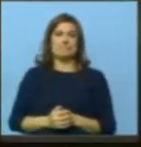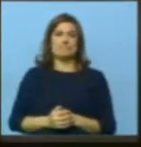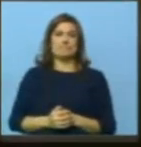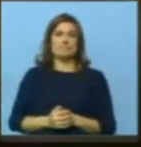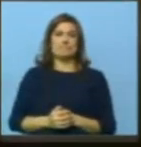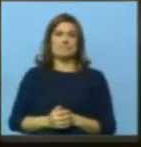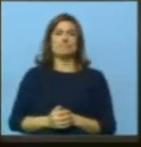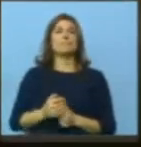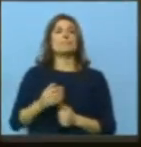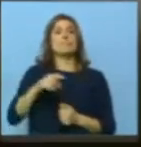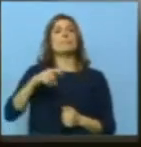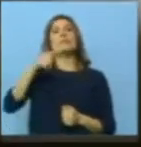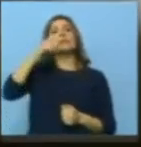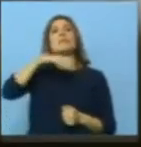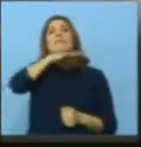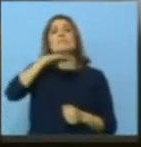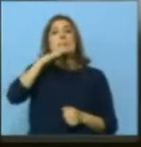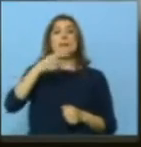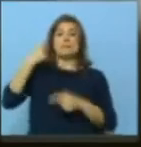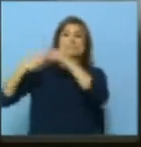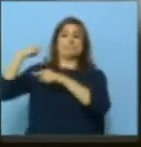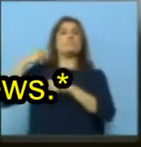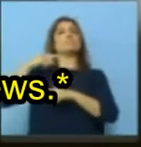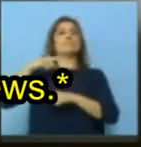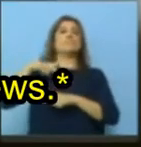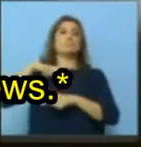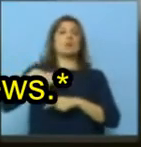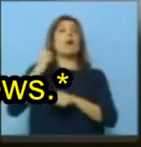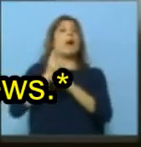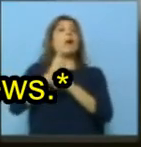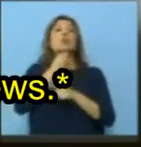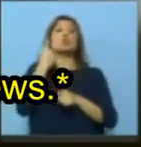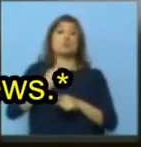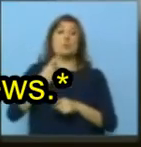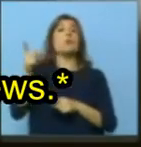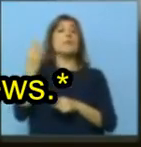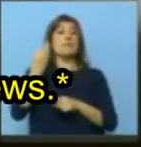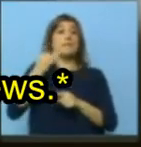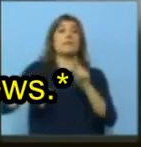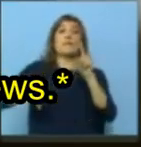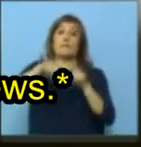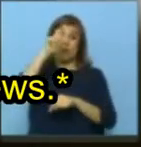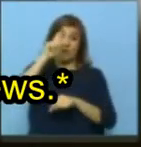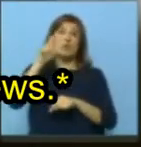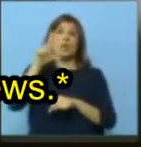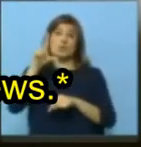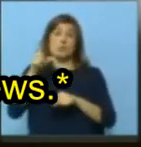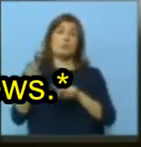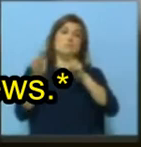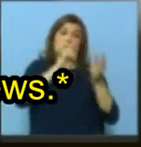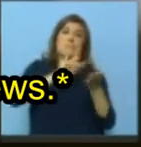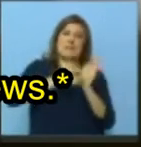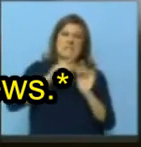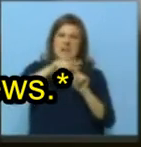Tem ascendentes portugueses que eram judeus, né? Que fugiram de Lisboa para o Brasil aí